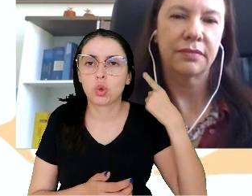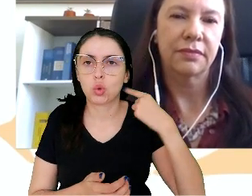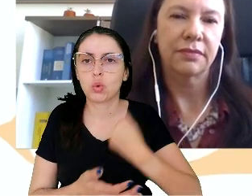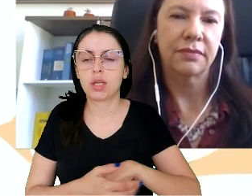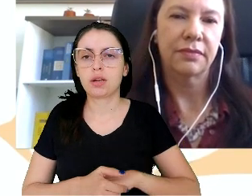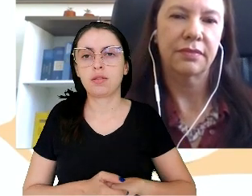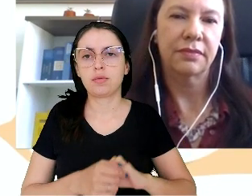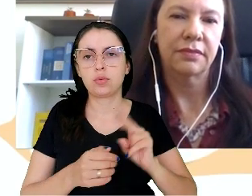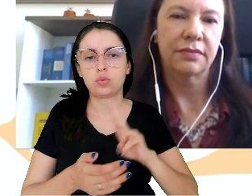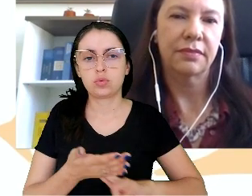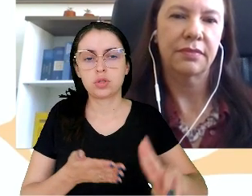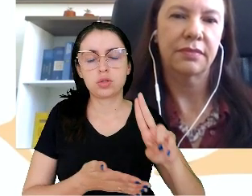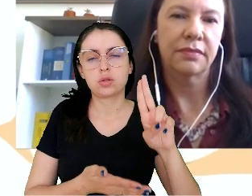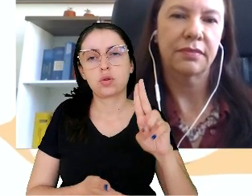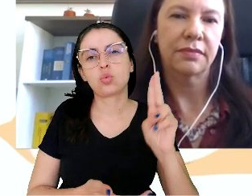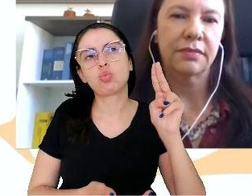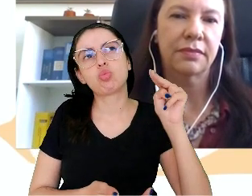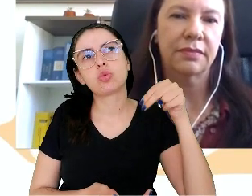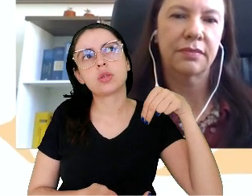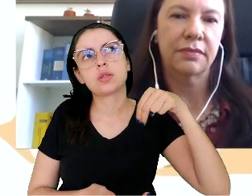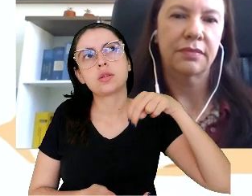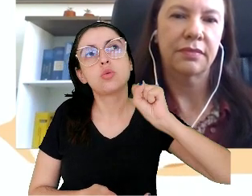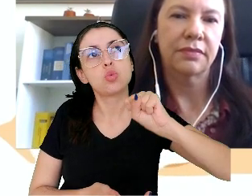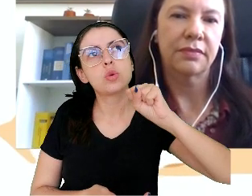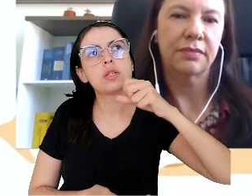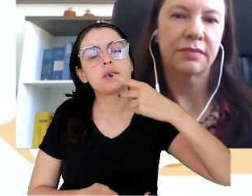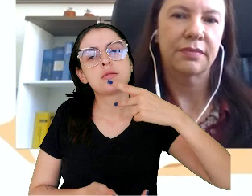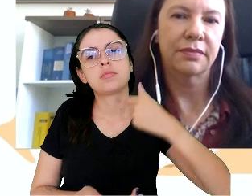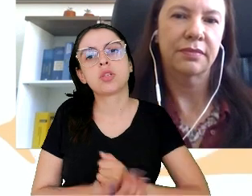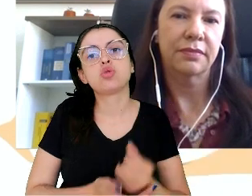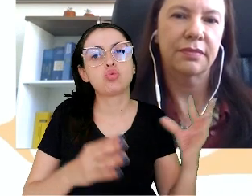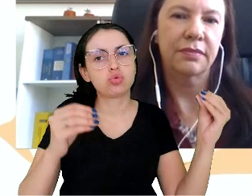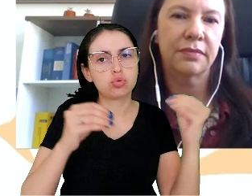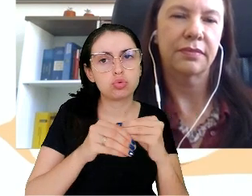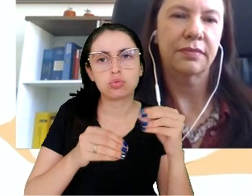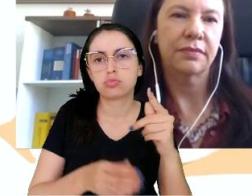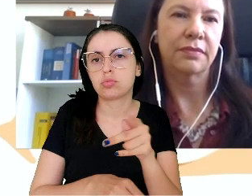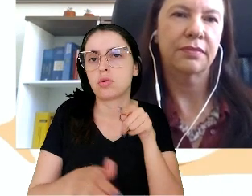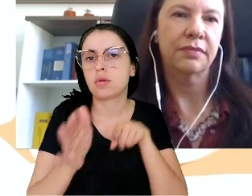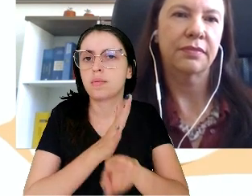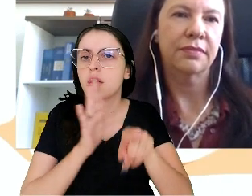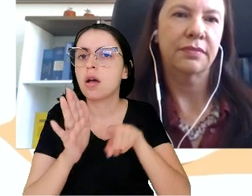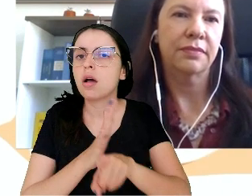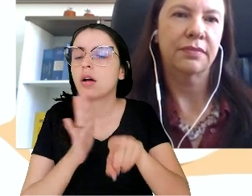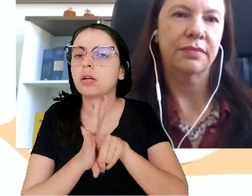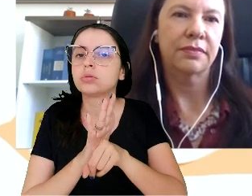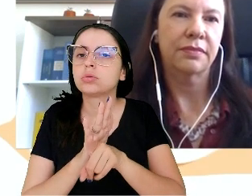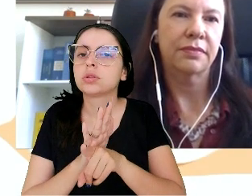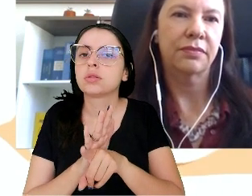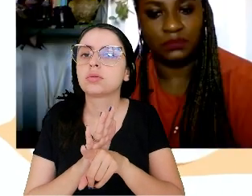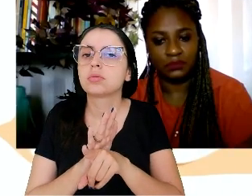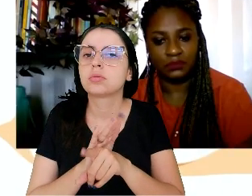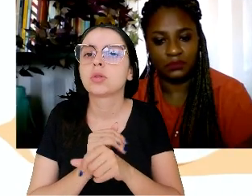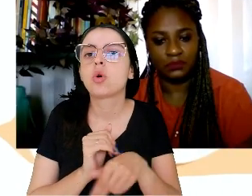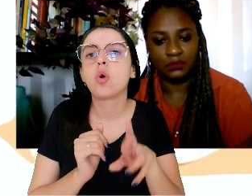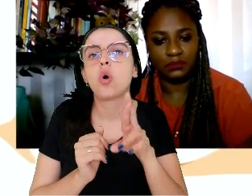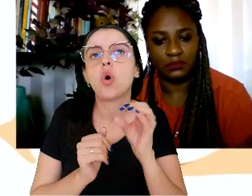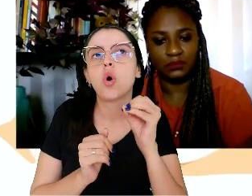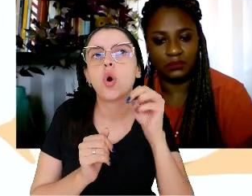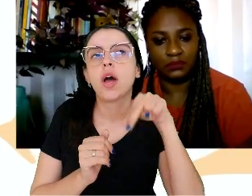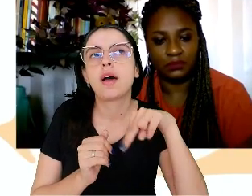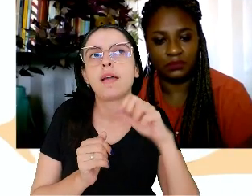pela Faculdade de Direito da USP, integrante do grupo de pesquisadores Women